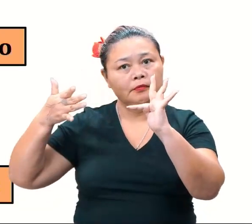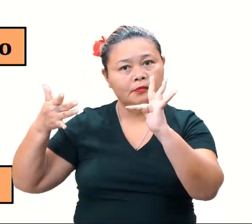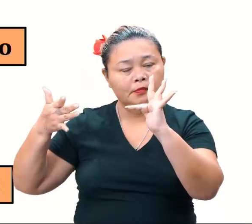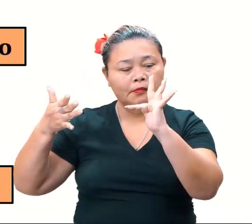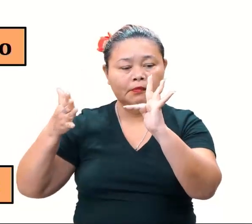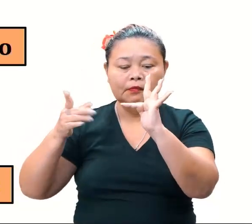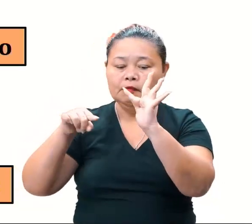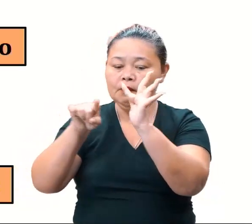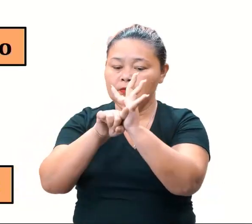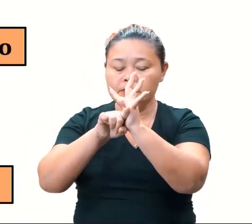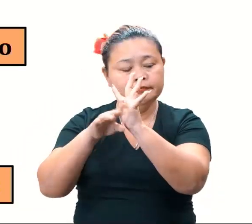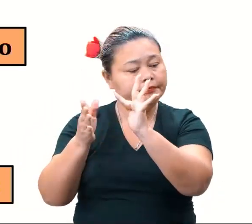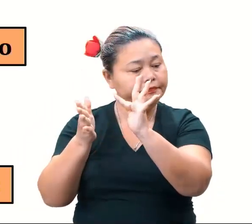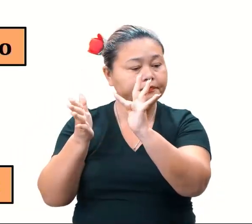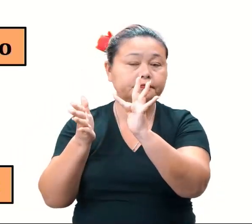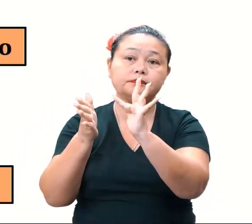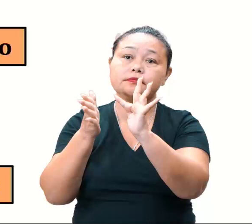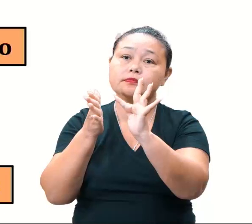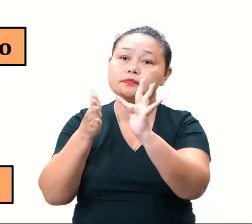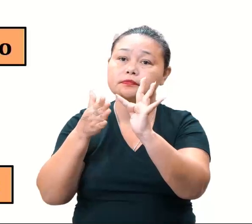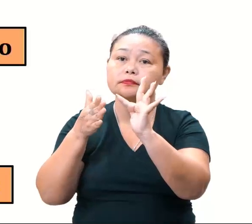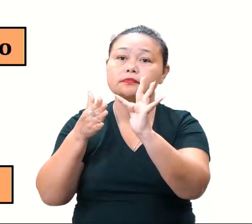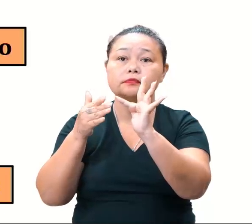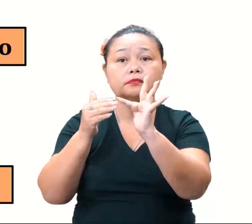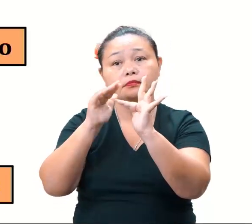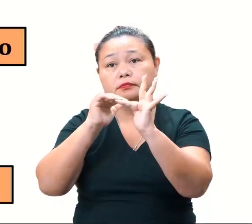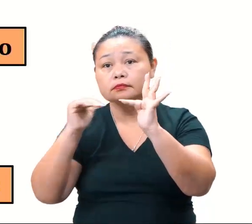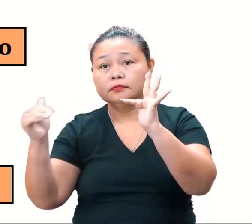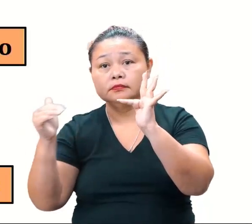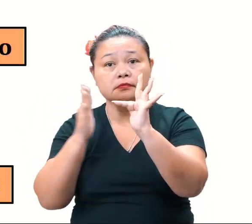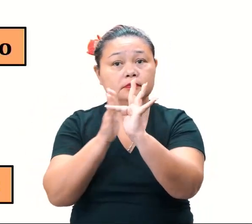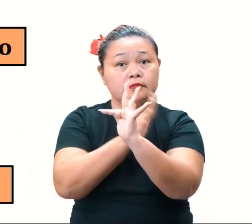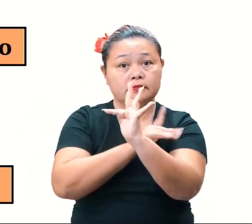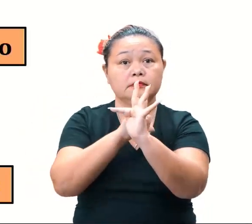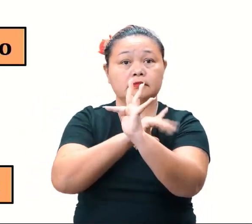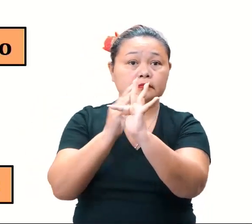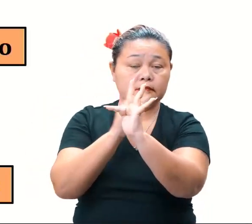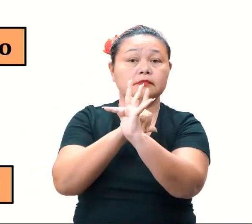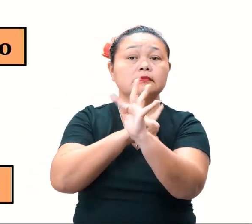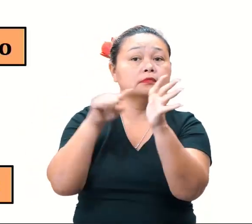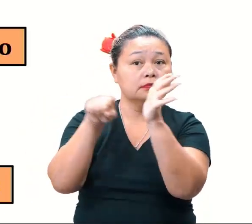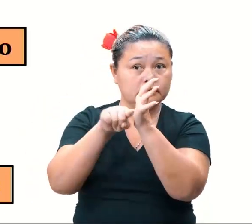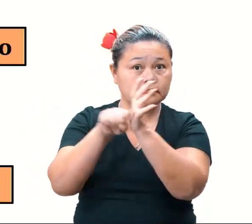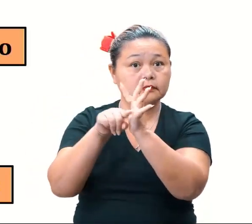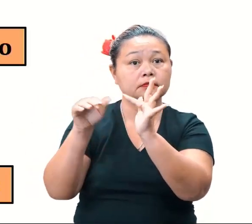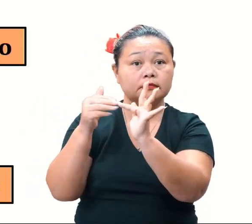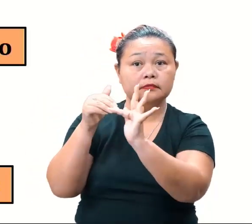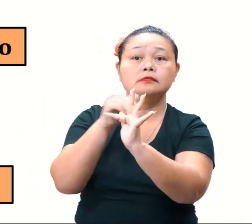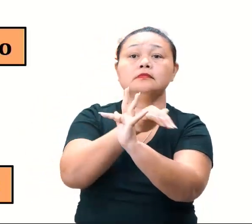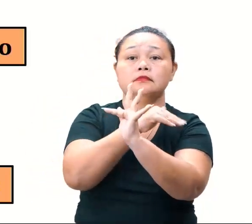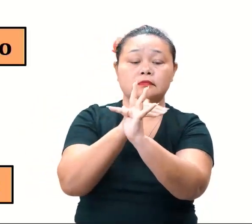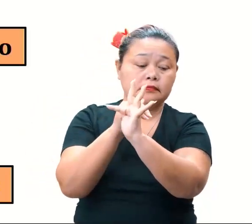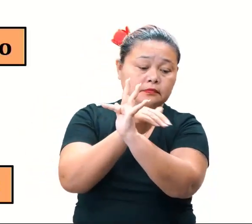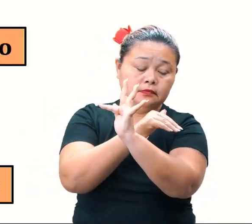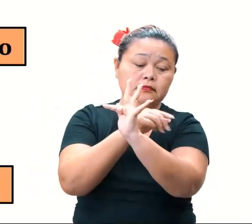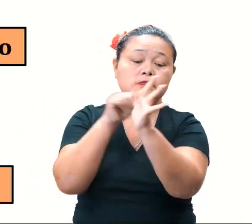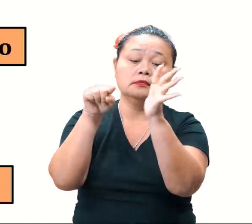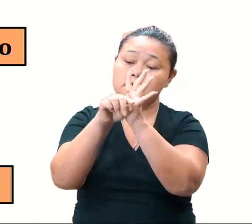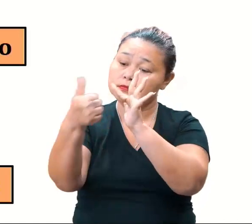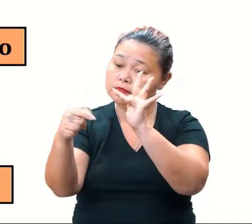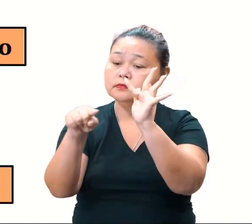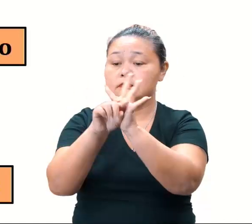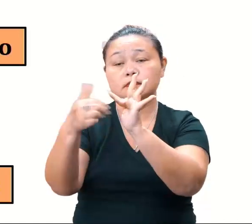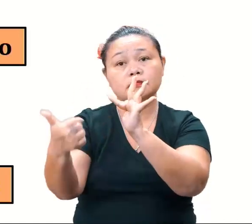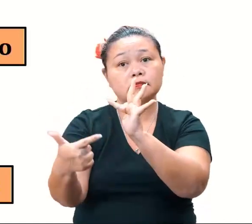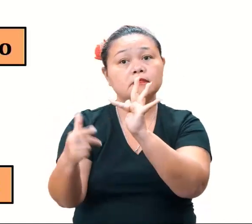negativos para a esquerda, né? Aqui não está mostrando, mas temos os valores negativos para a esquerda, -1, -2. Assim